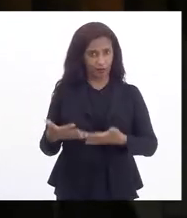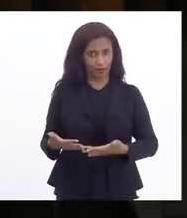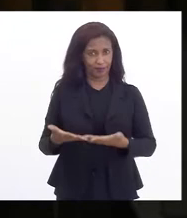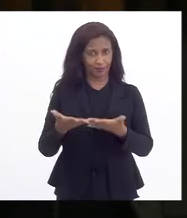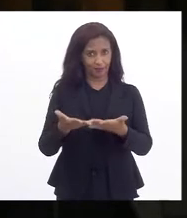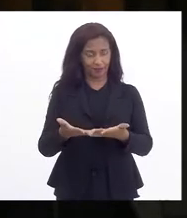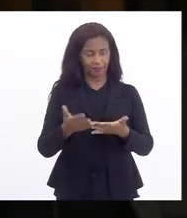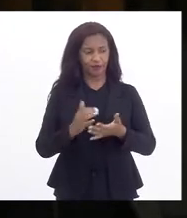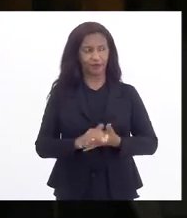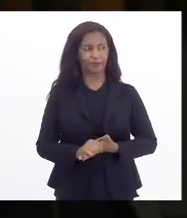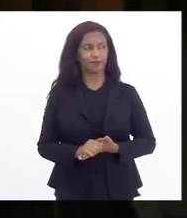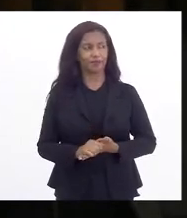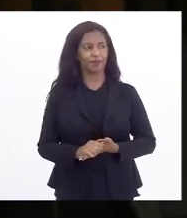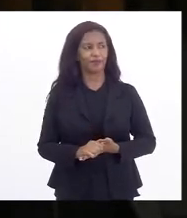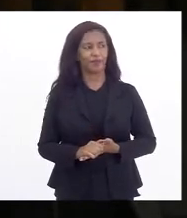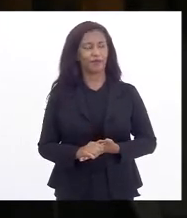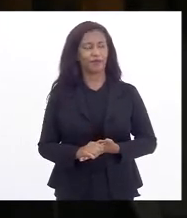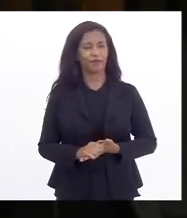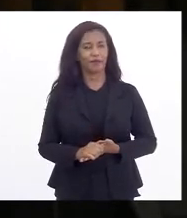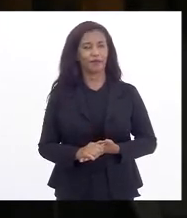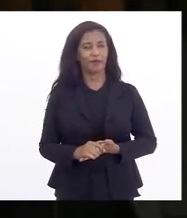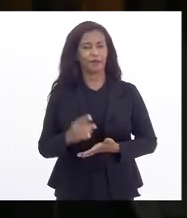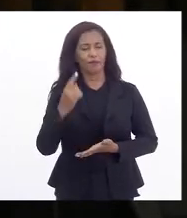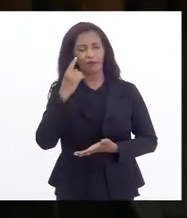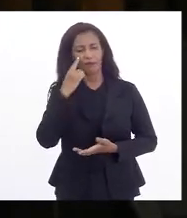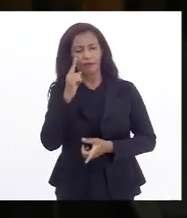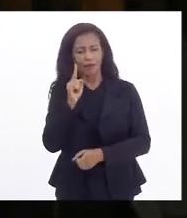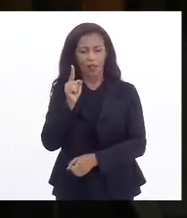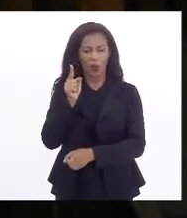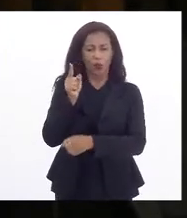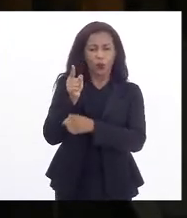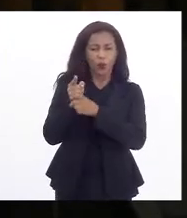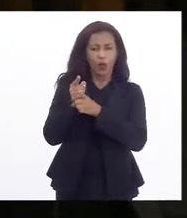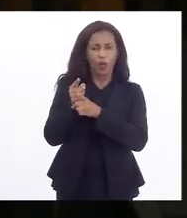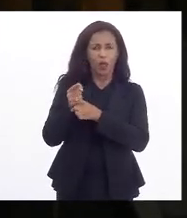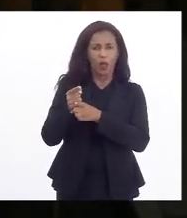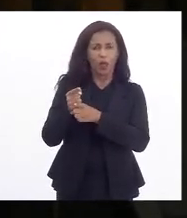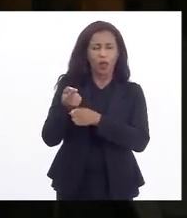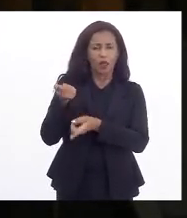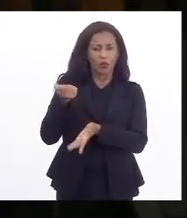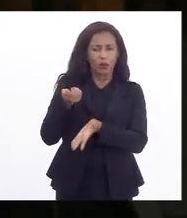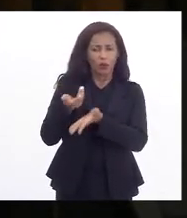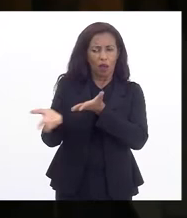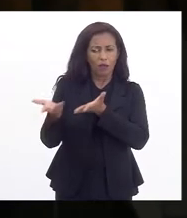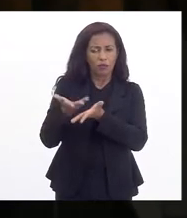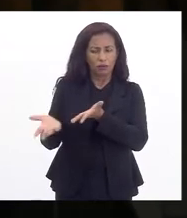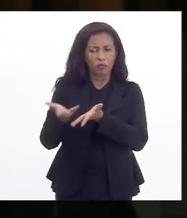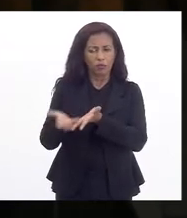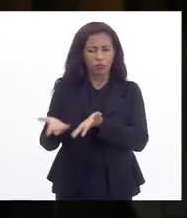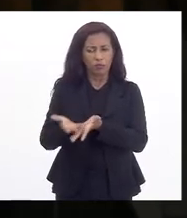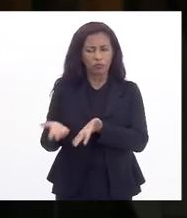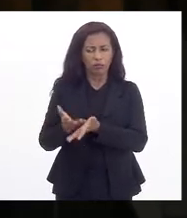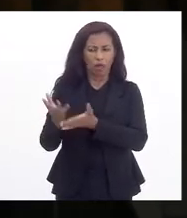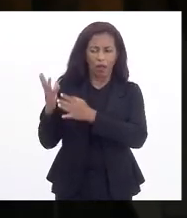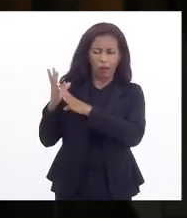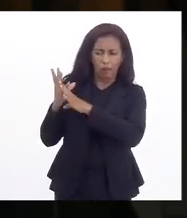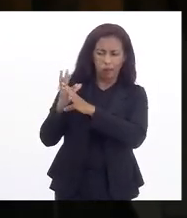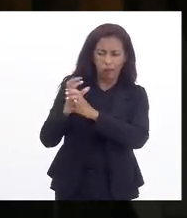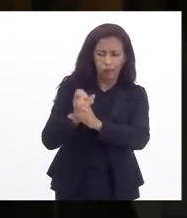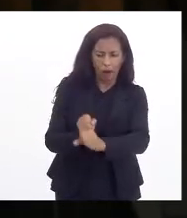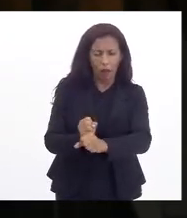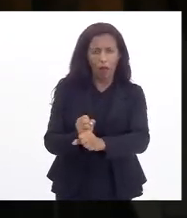presidente verificou-se que os gastos dedutíveis chegam a